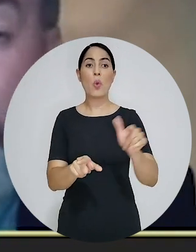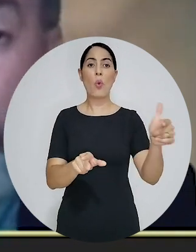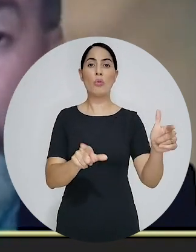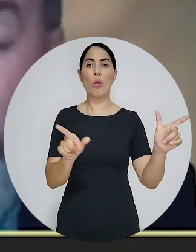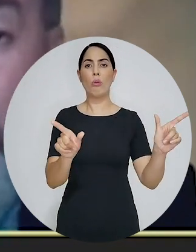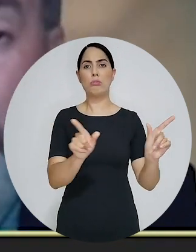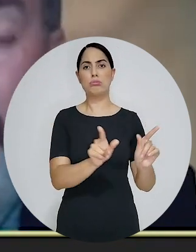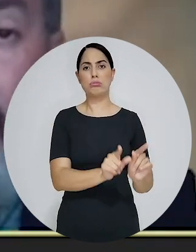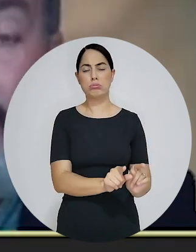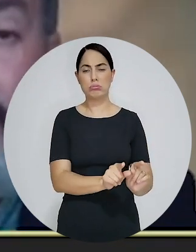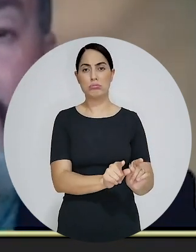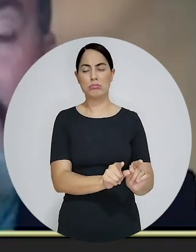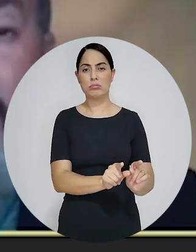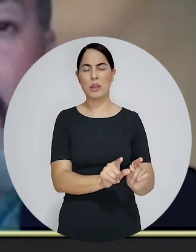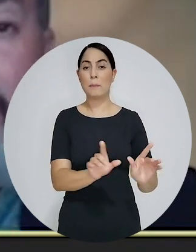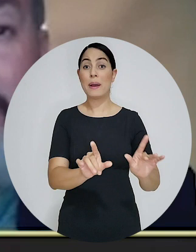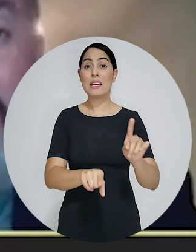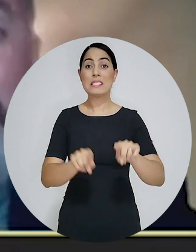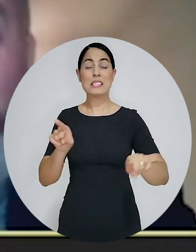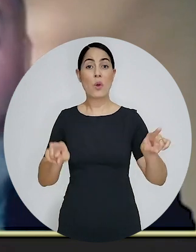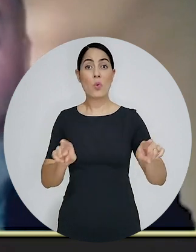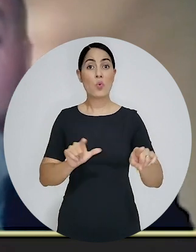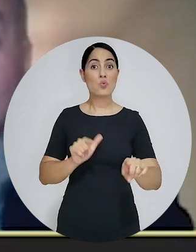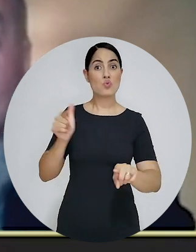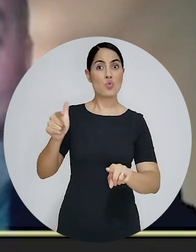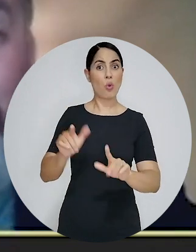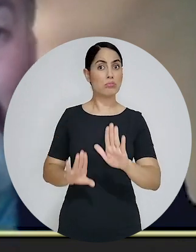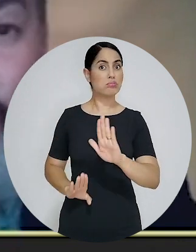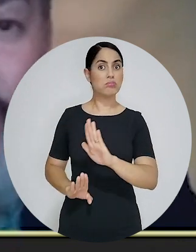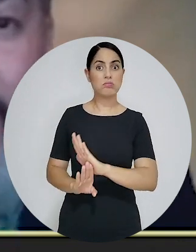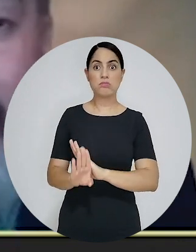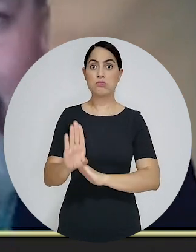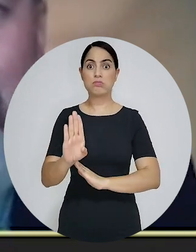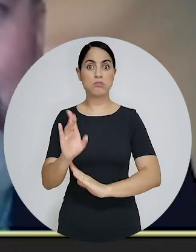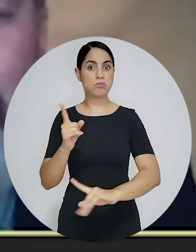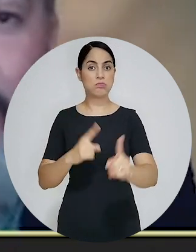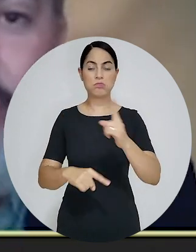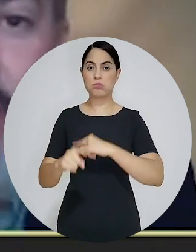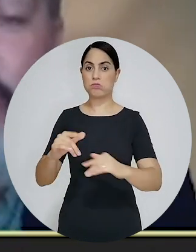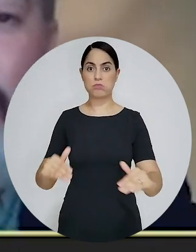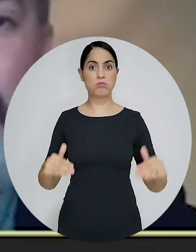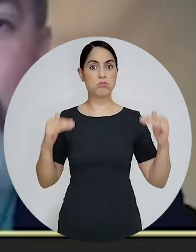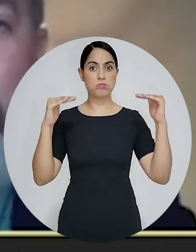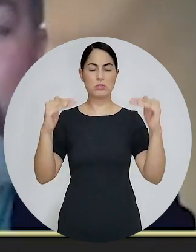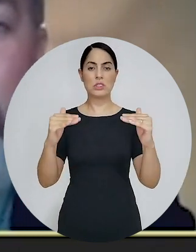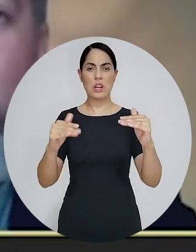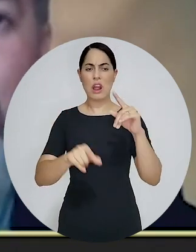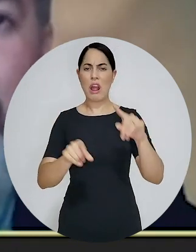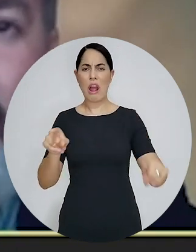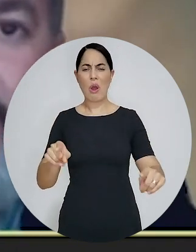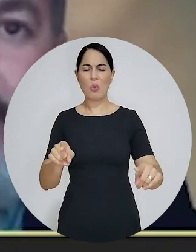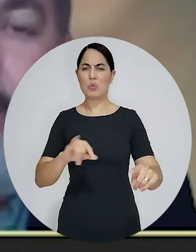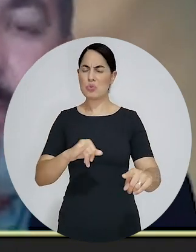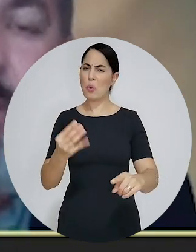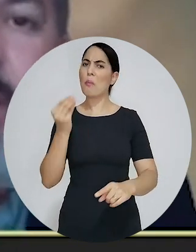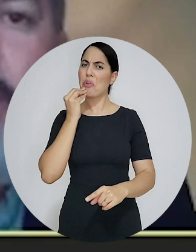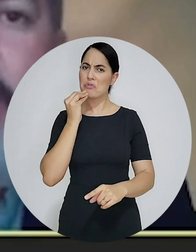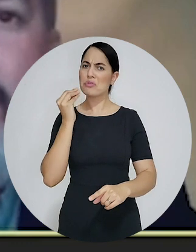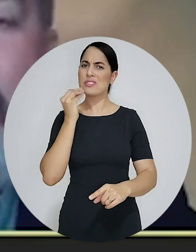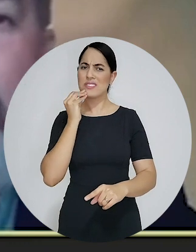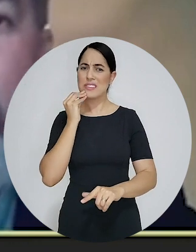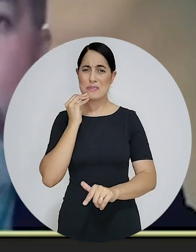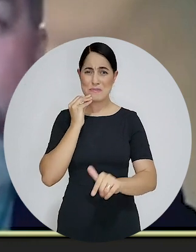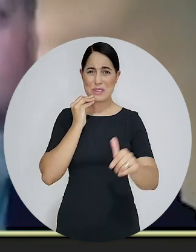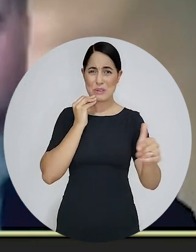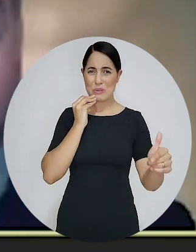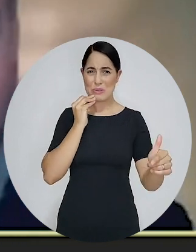têm redução drástica de demanda, como também escritórios que nunca antes tiveram tanto sucesso, tanto crescimento,